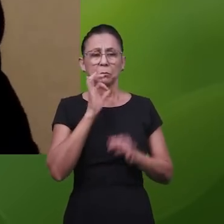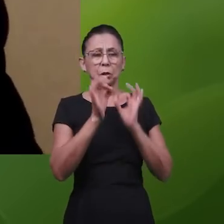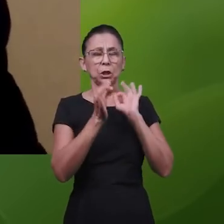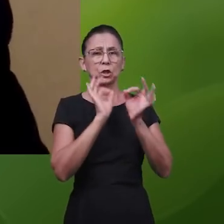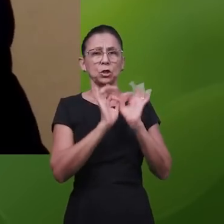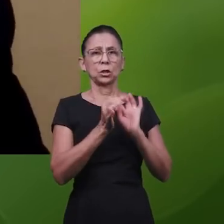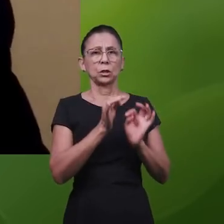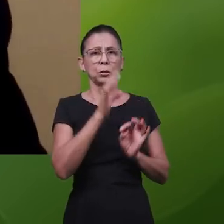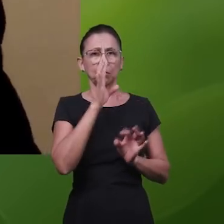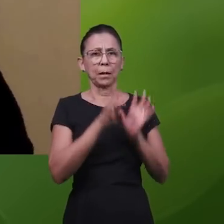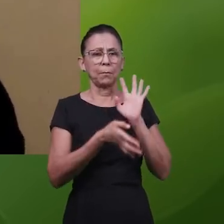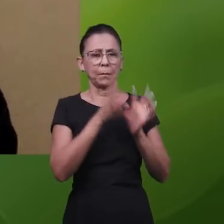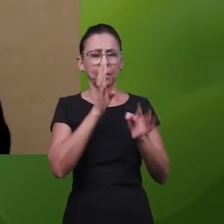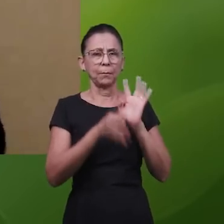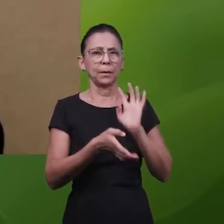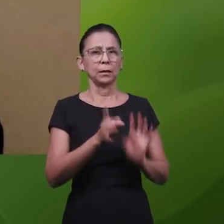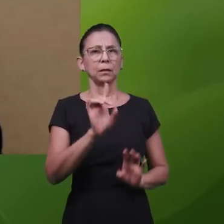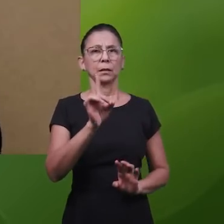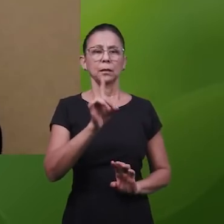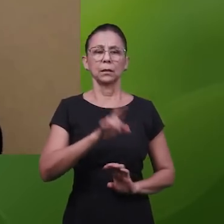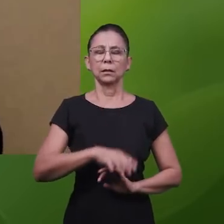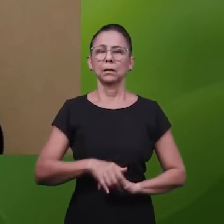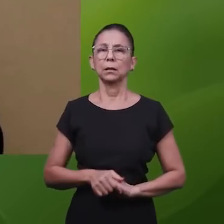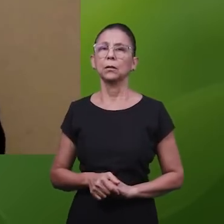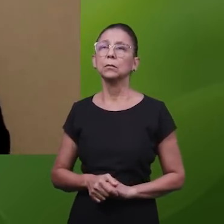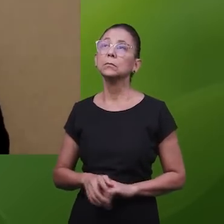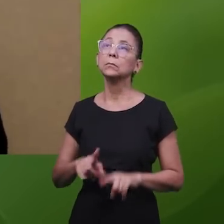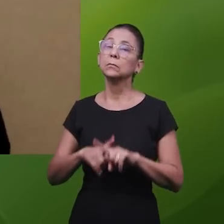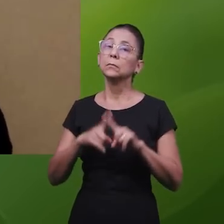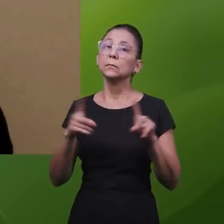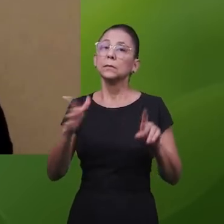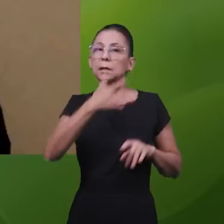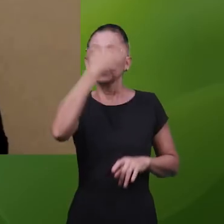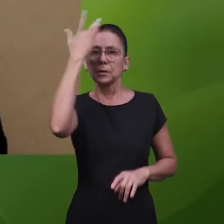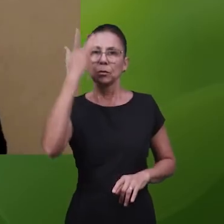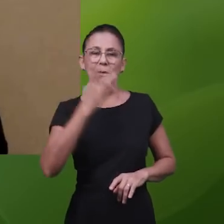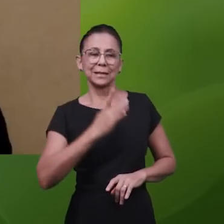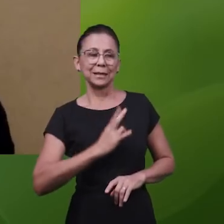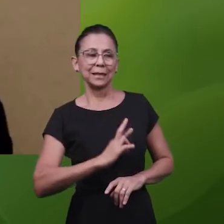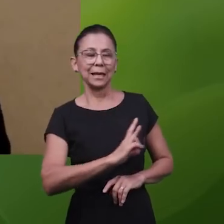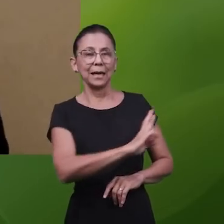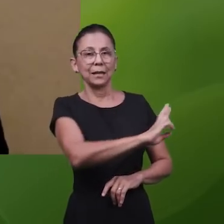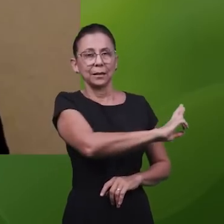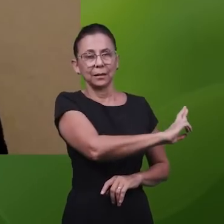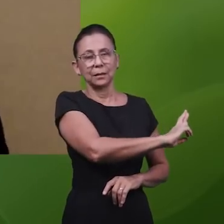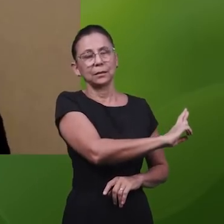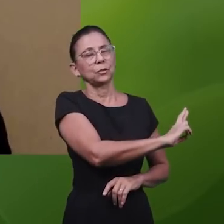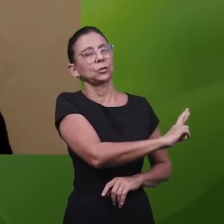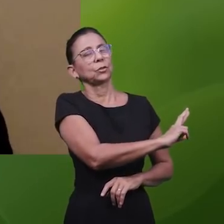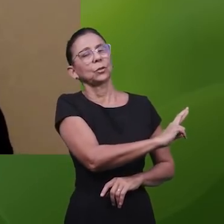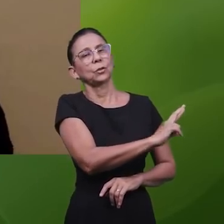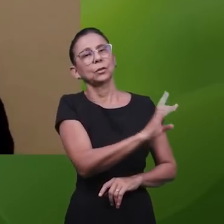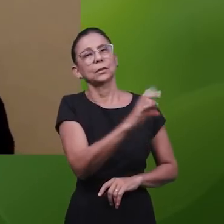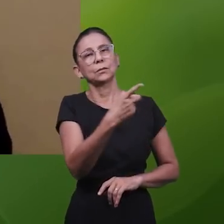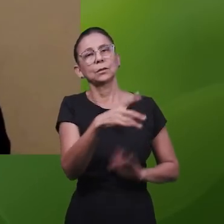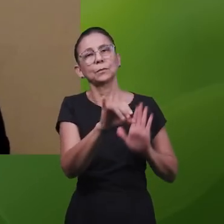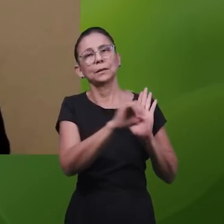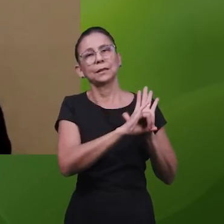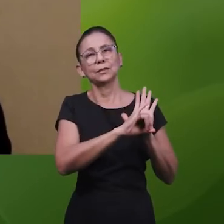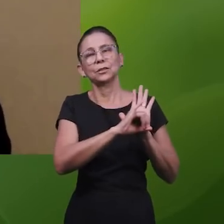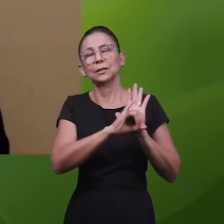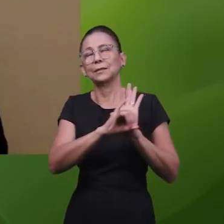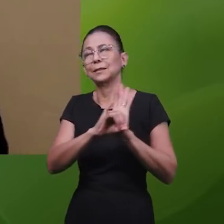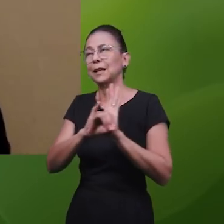são religiosas, porém não têm uma face com identidade celestial para